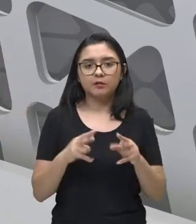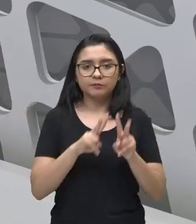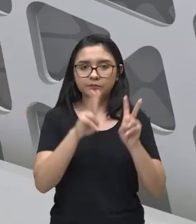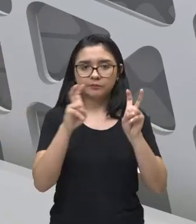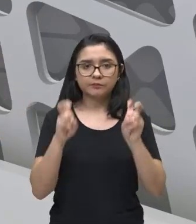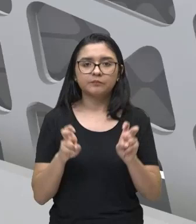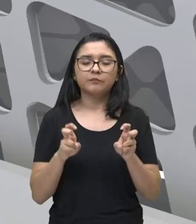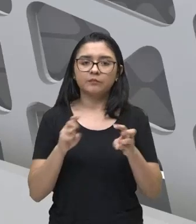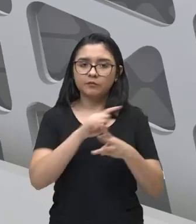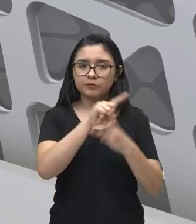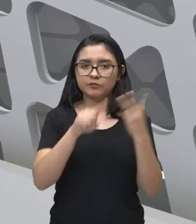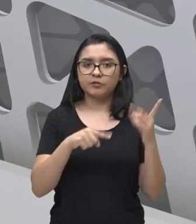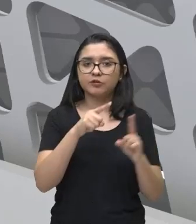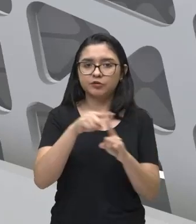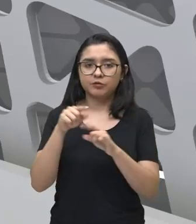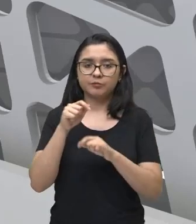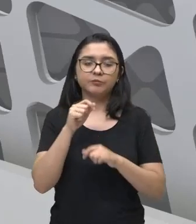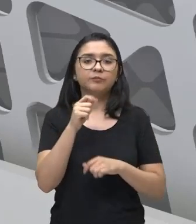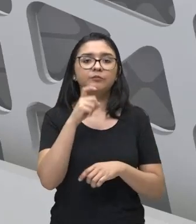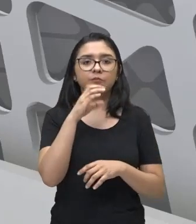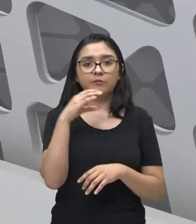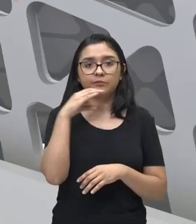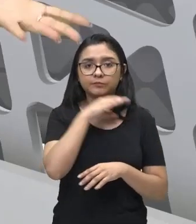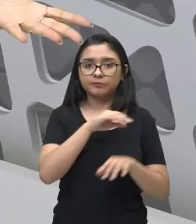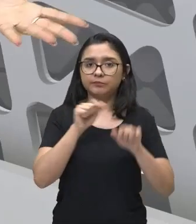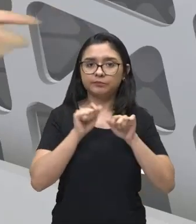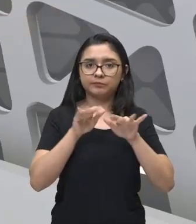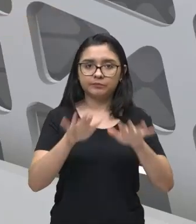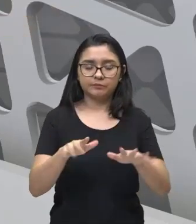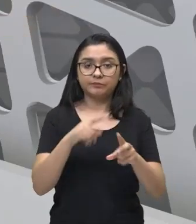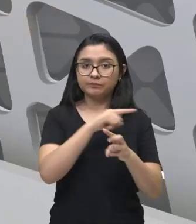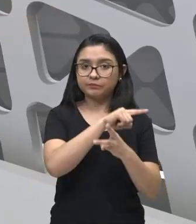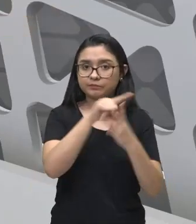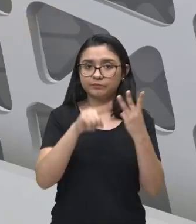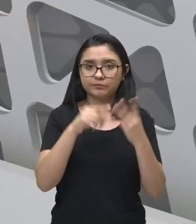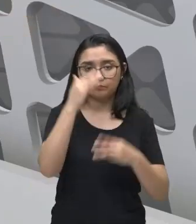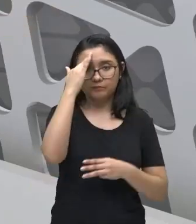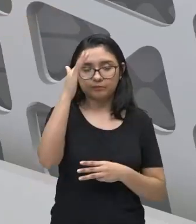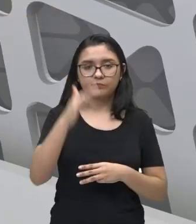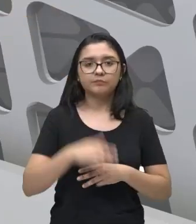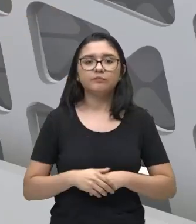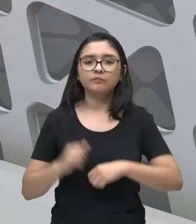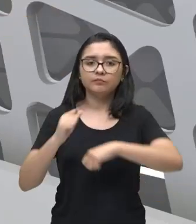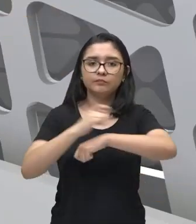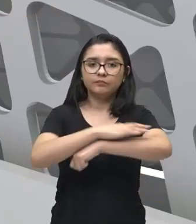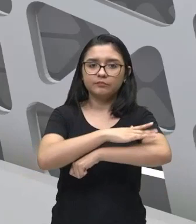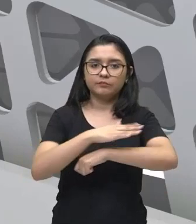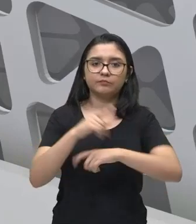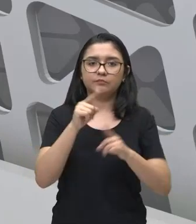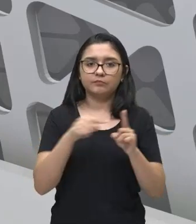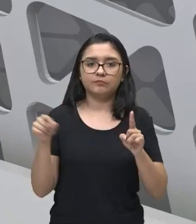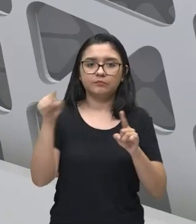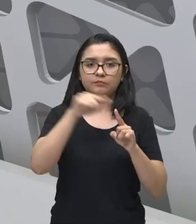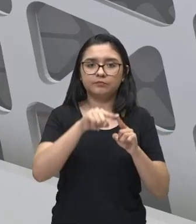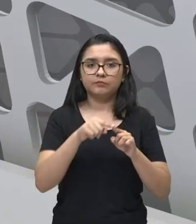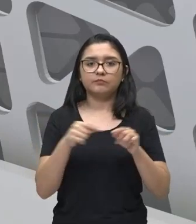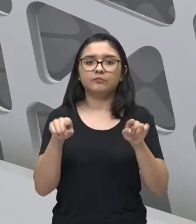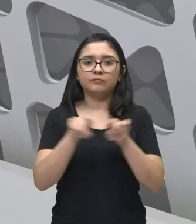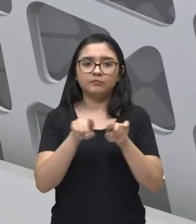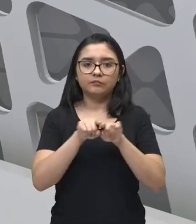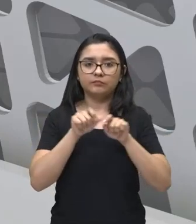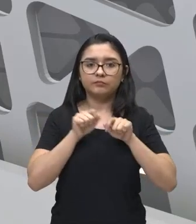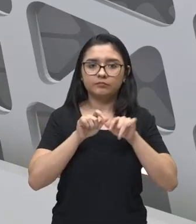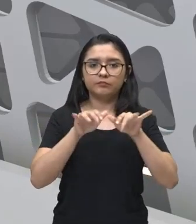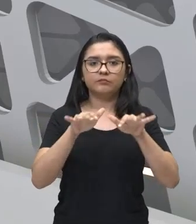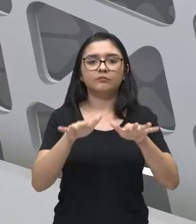as propagações de calor, que são 3: condução, convecção e